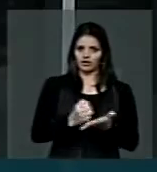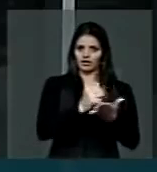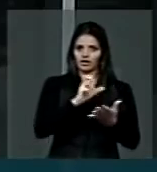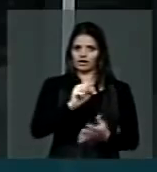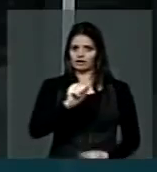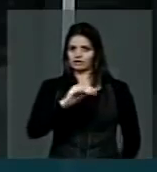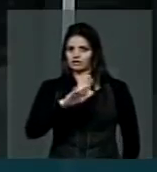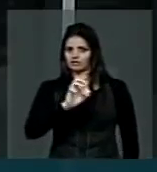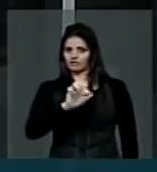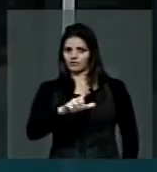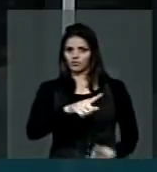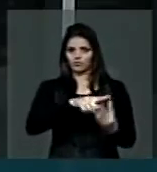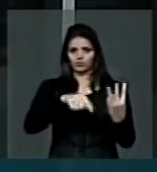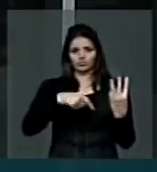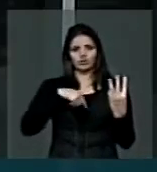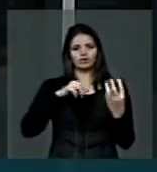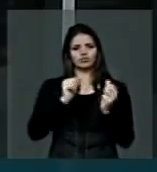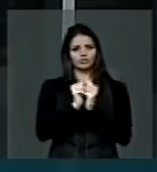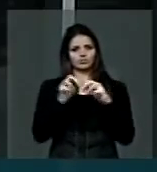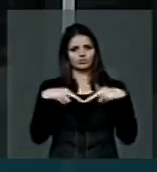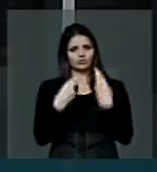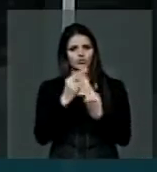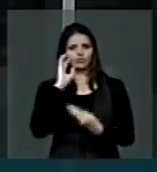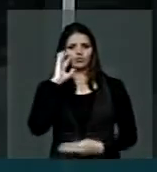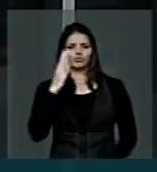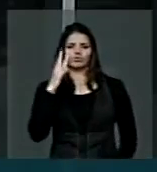tomem providência urgente para,